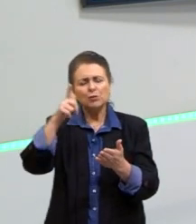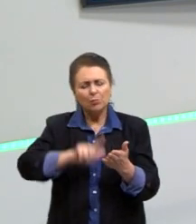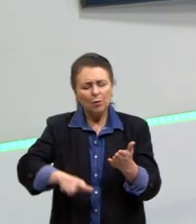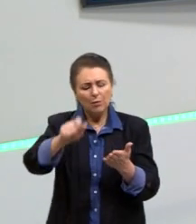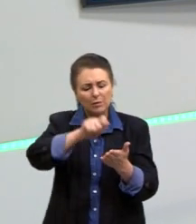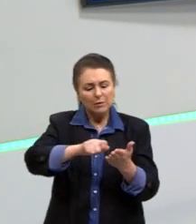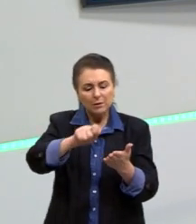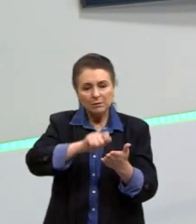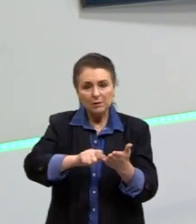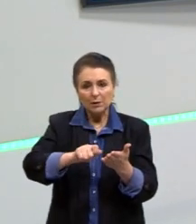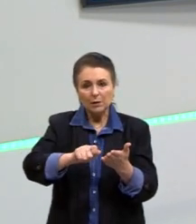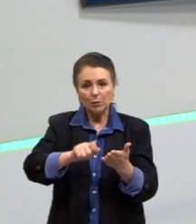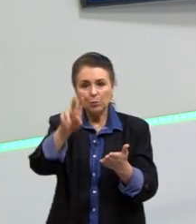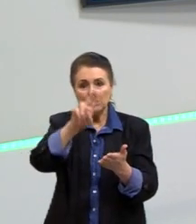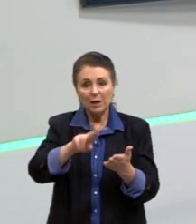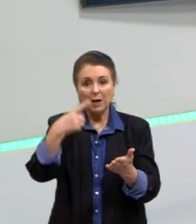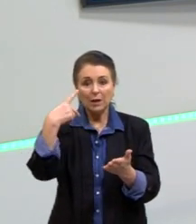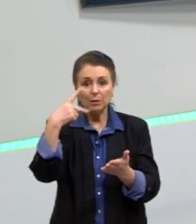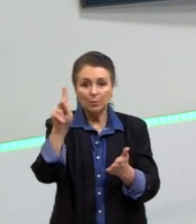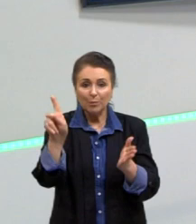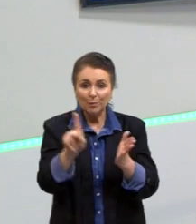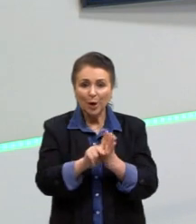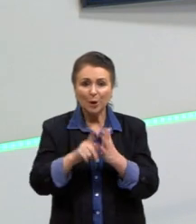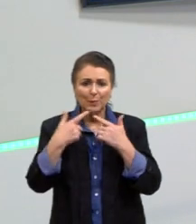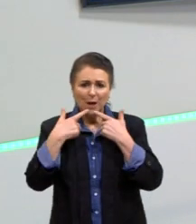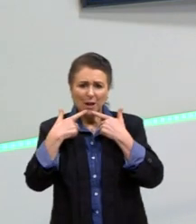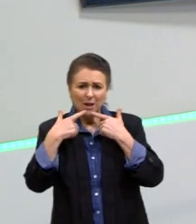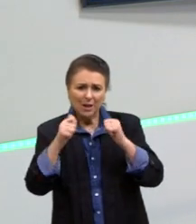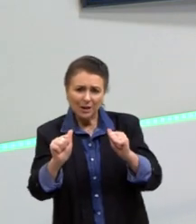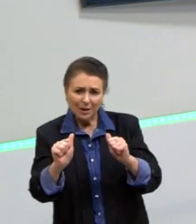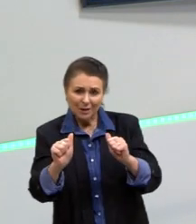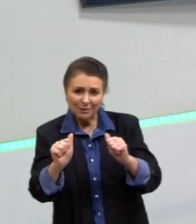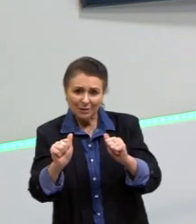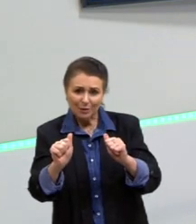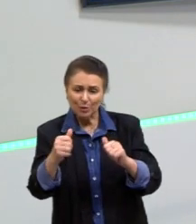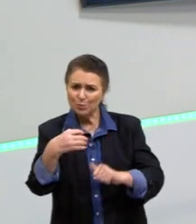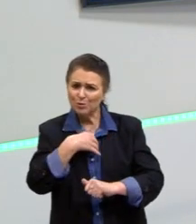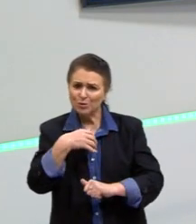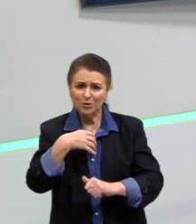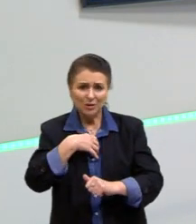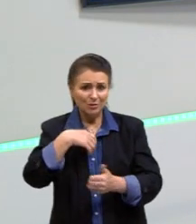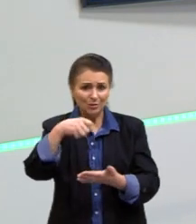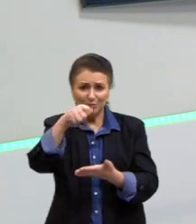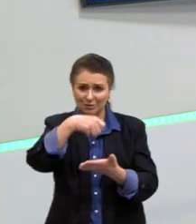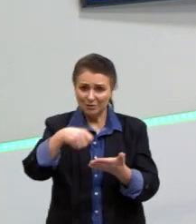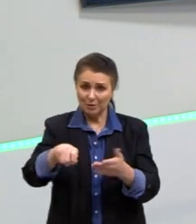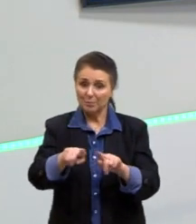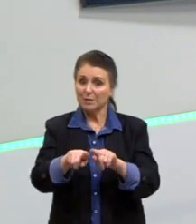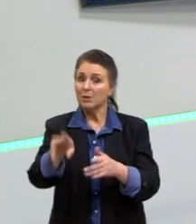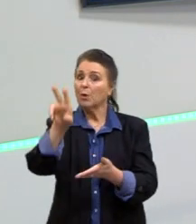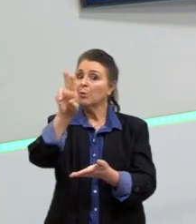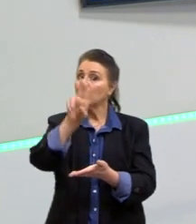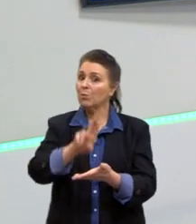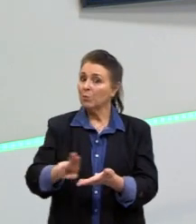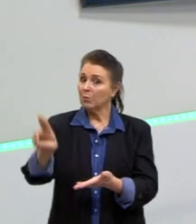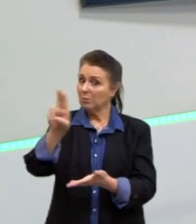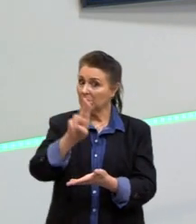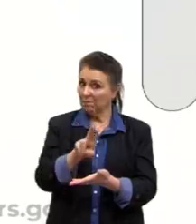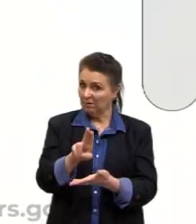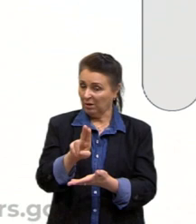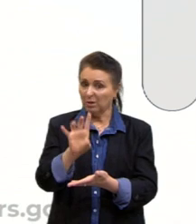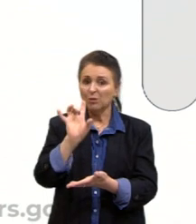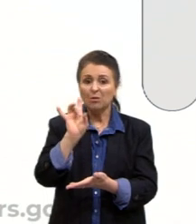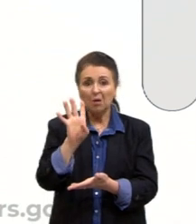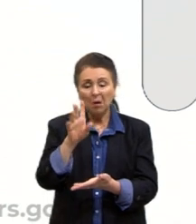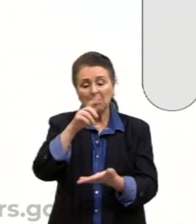trazer com a linguagem de vocês, trazer de uma maneira que se encaixe no texto de vocês, mas não usar para encher linha. Vocês